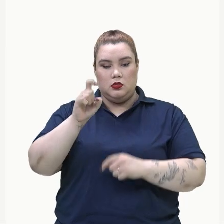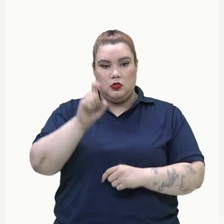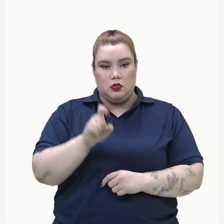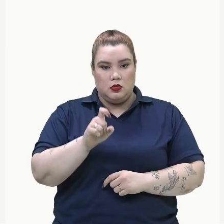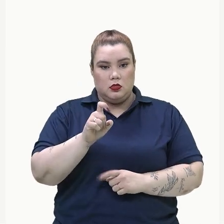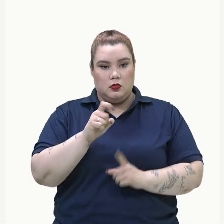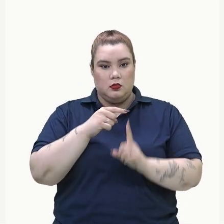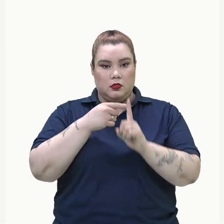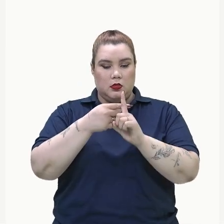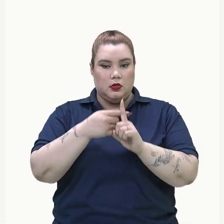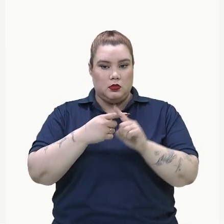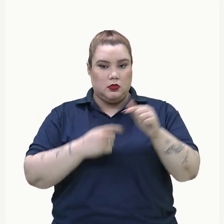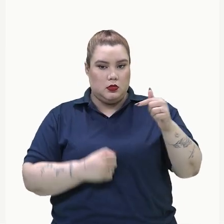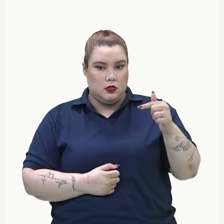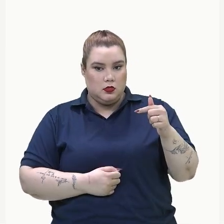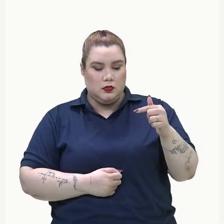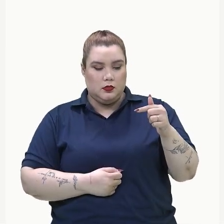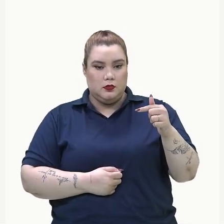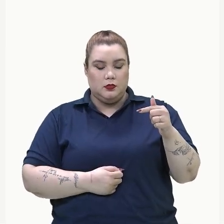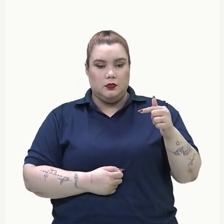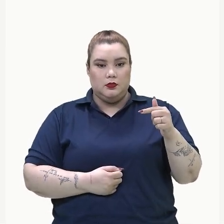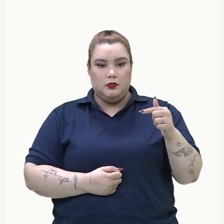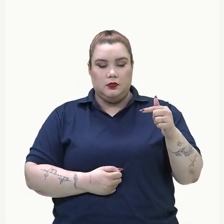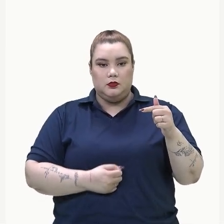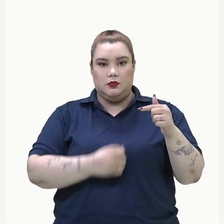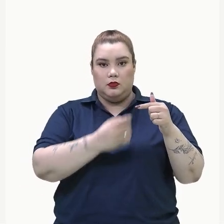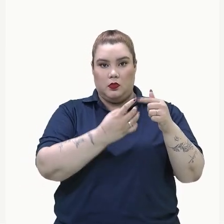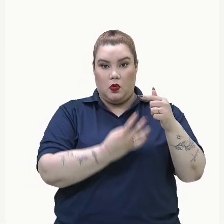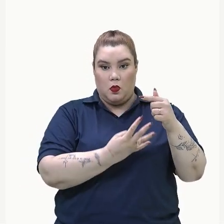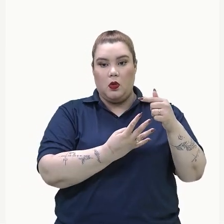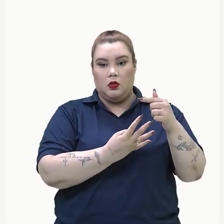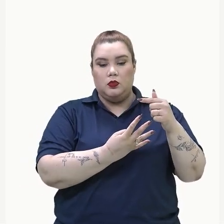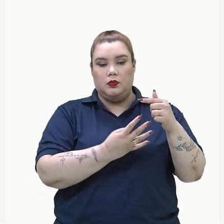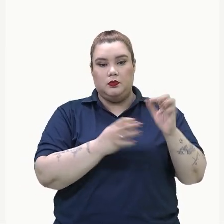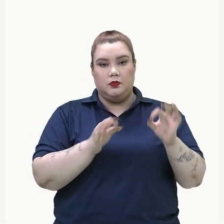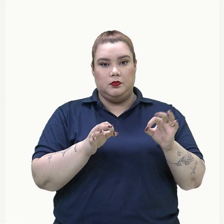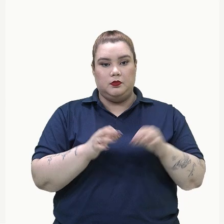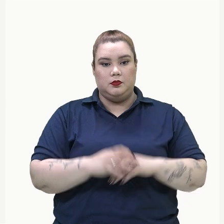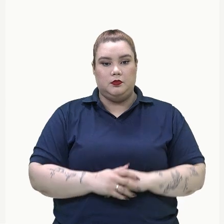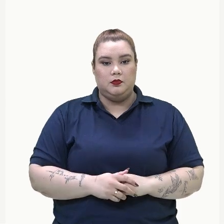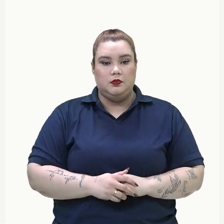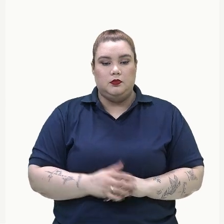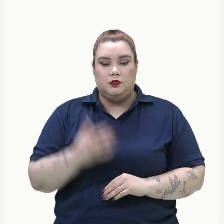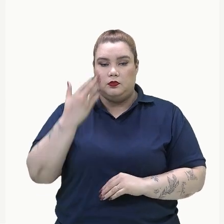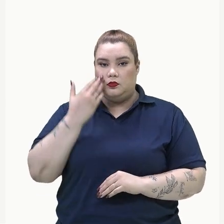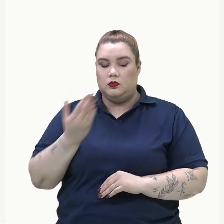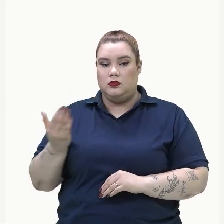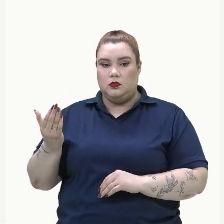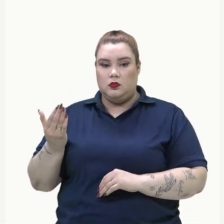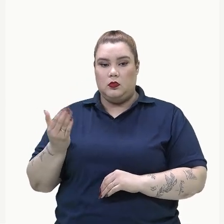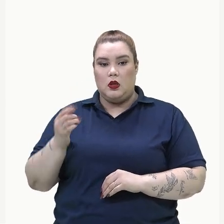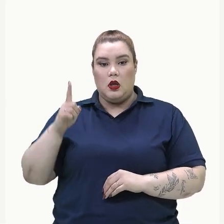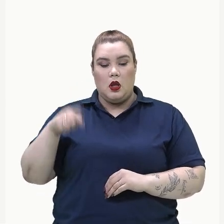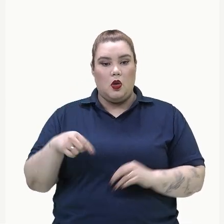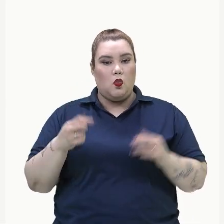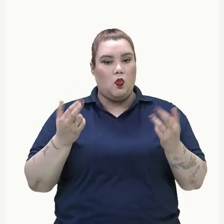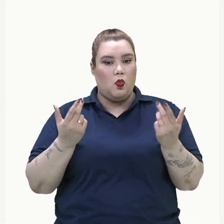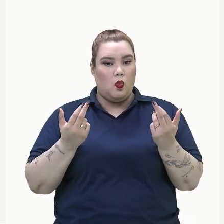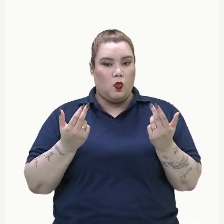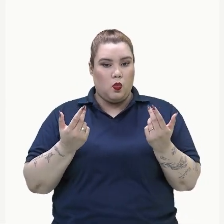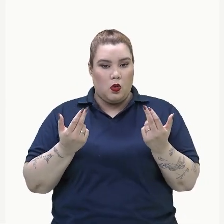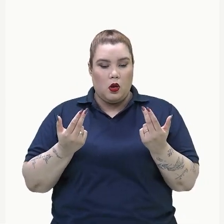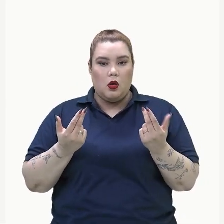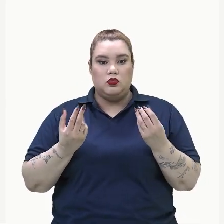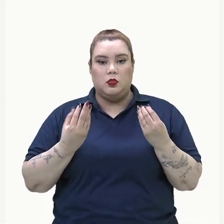x mais 7 sobre 4, tá? Lembrando que isso aqui é a mesma forma,